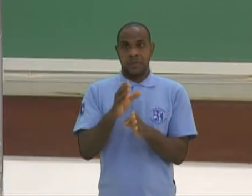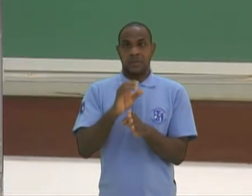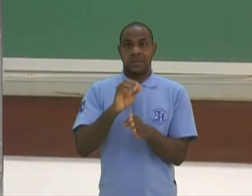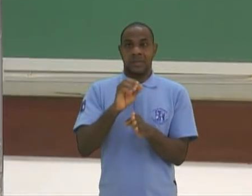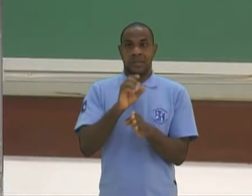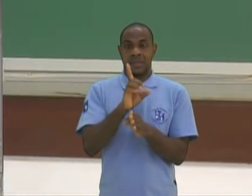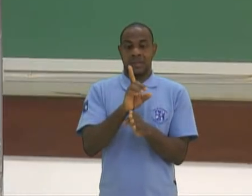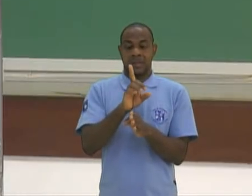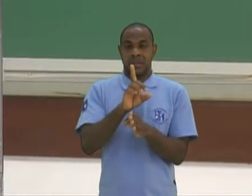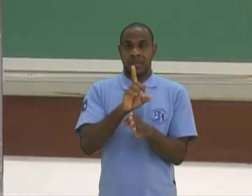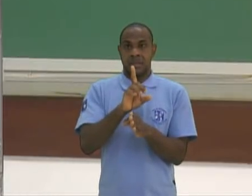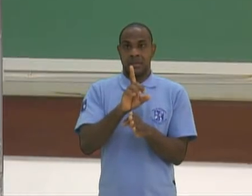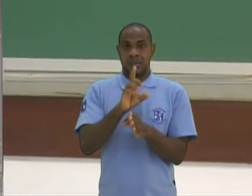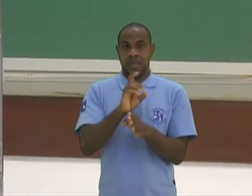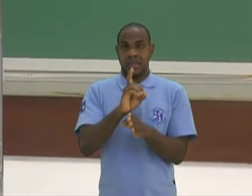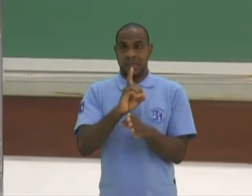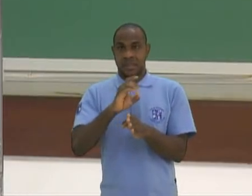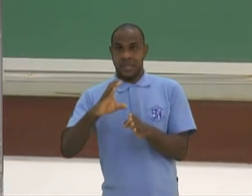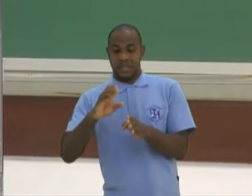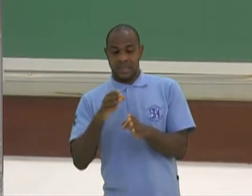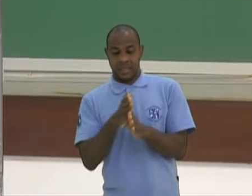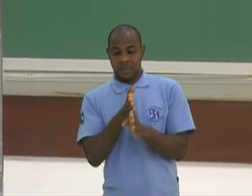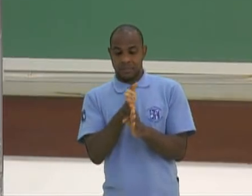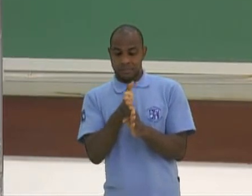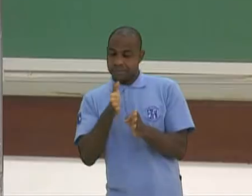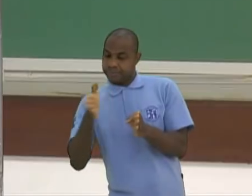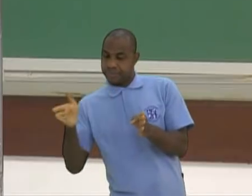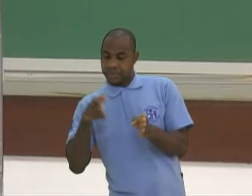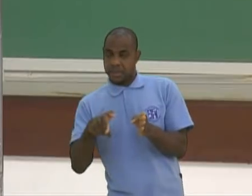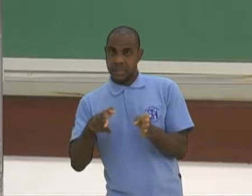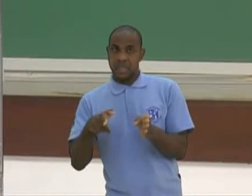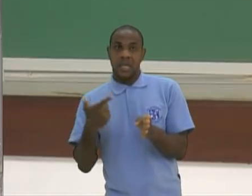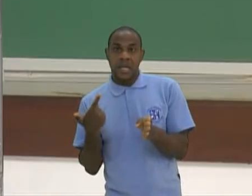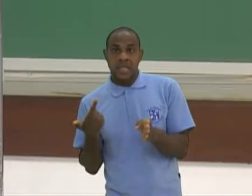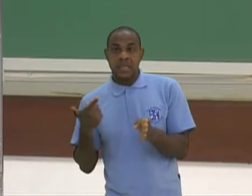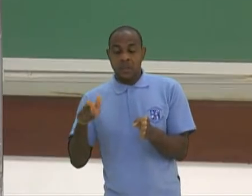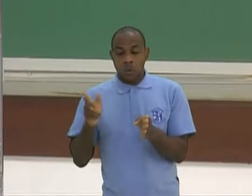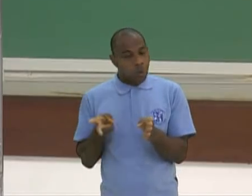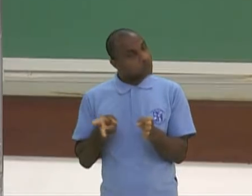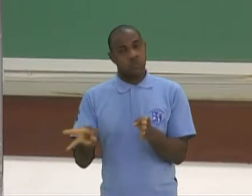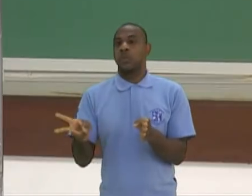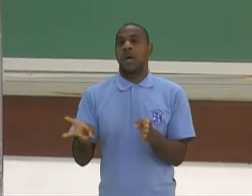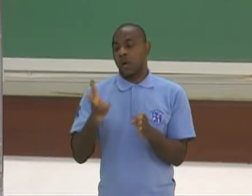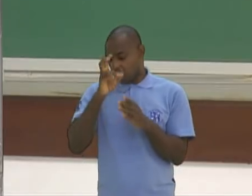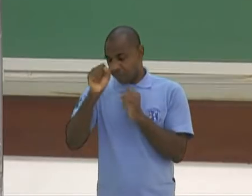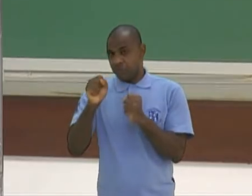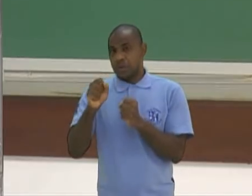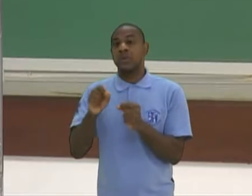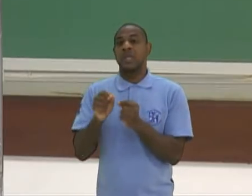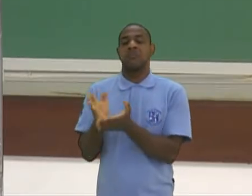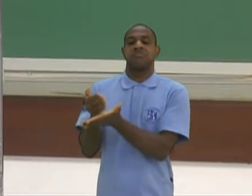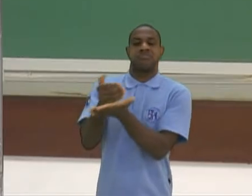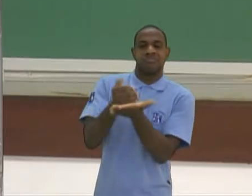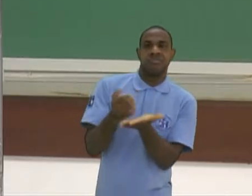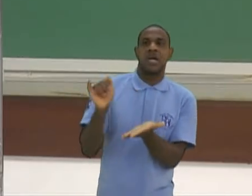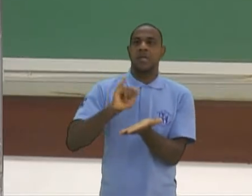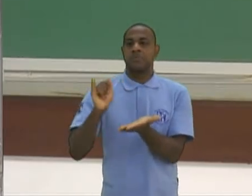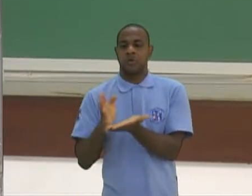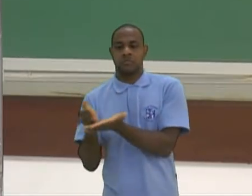começa toda uma situação de conflito com os judeus que continuaram descontentes com a força do Império Romano e as cobranças de